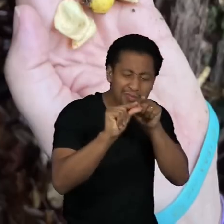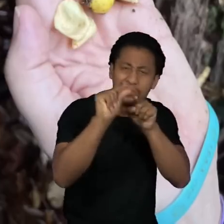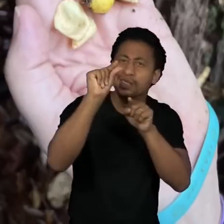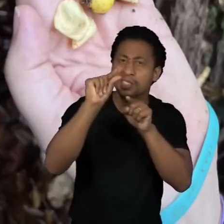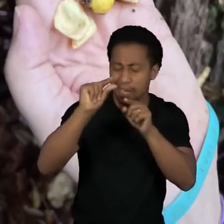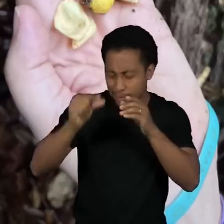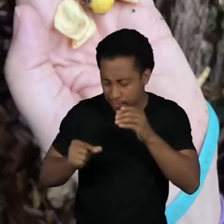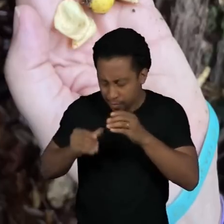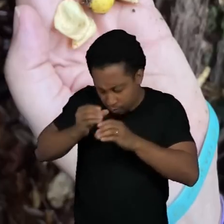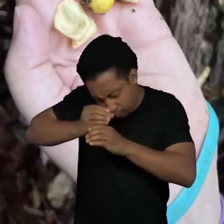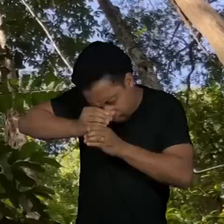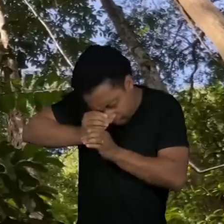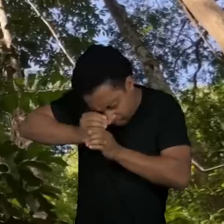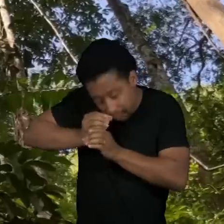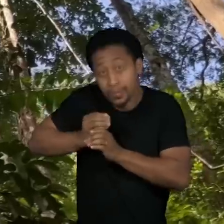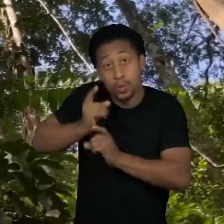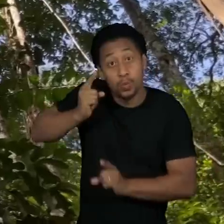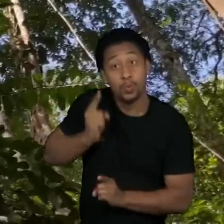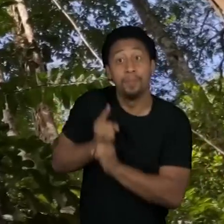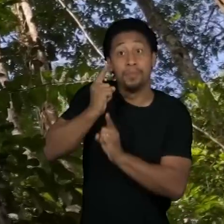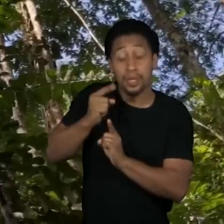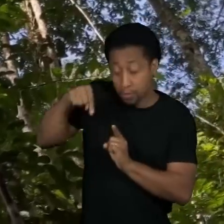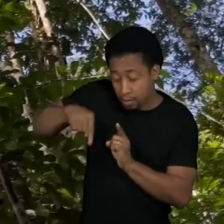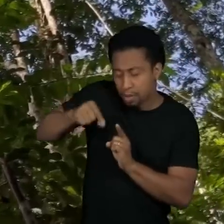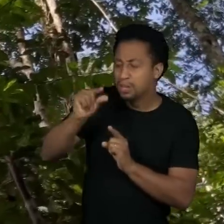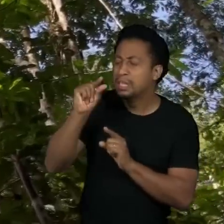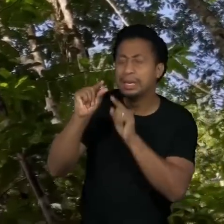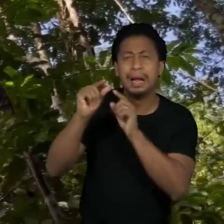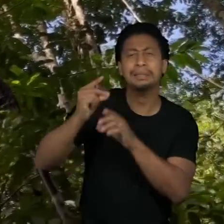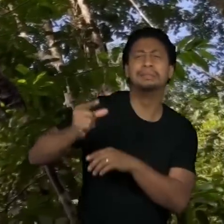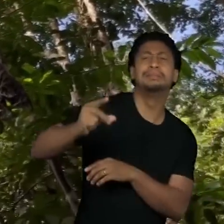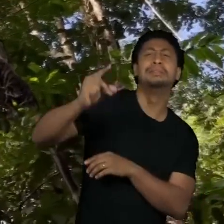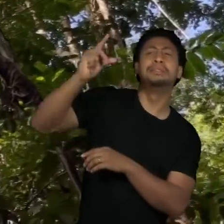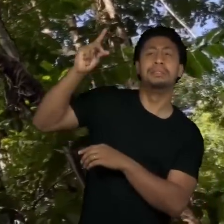para entender ao longo do tempo como cada um deles